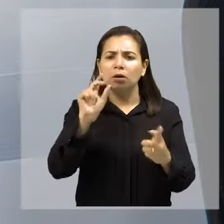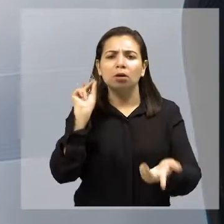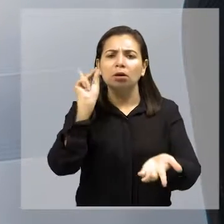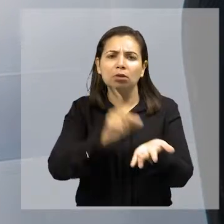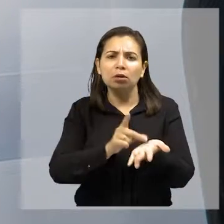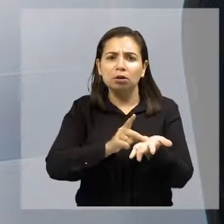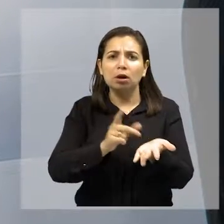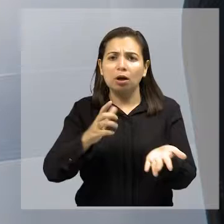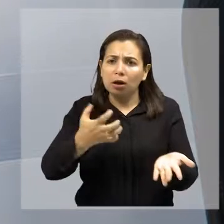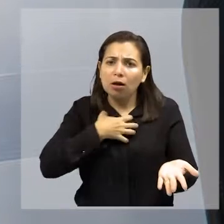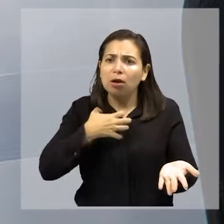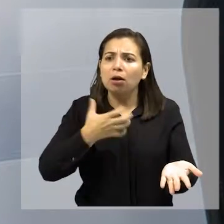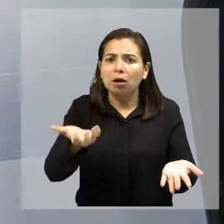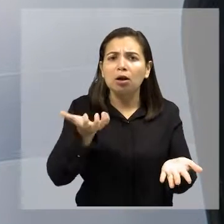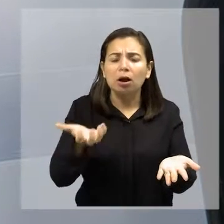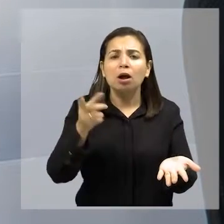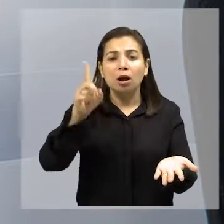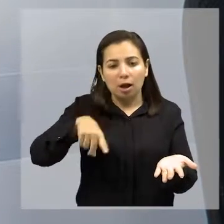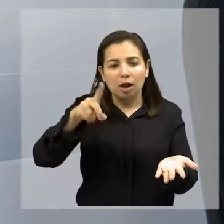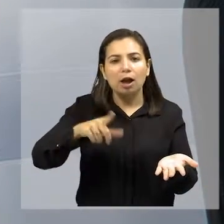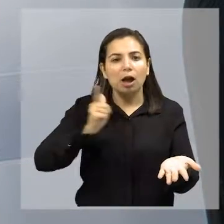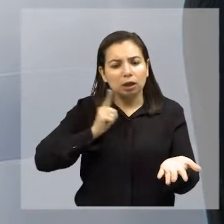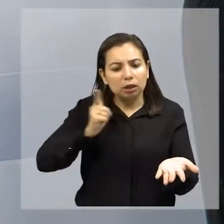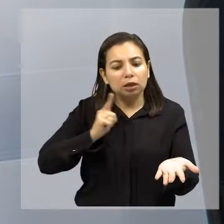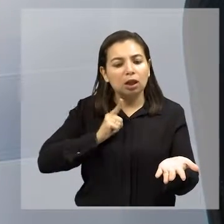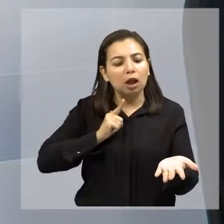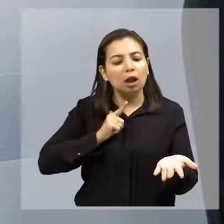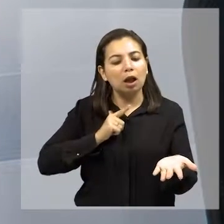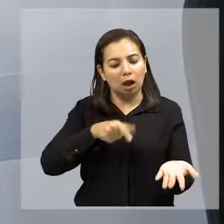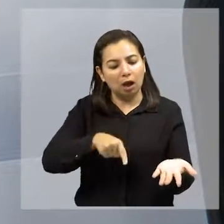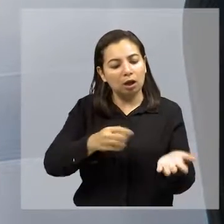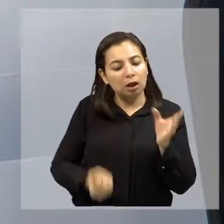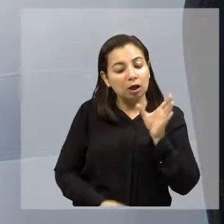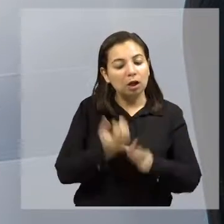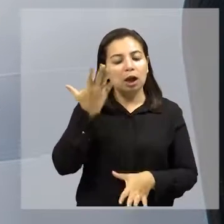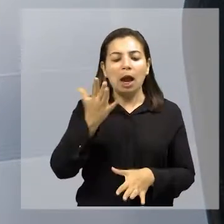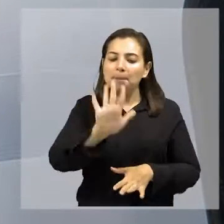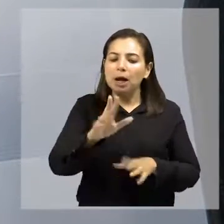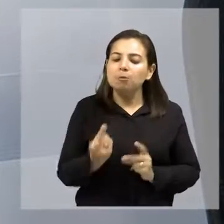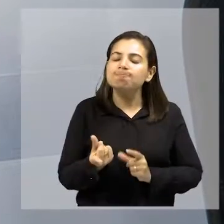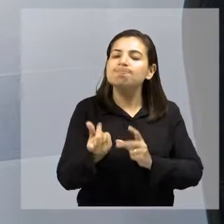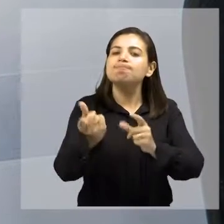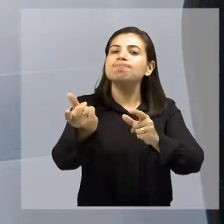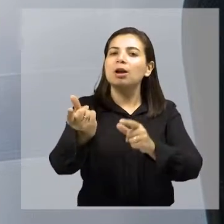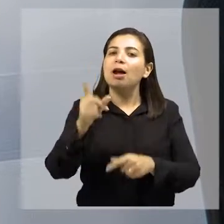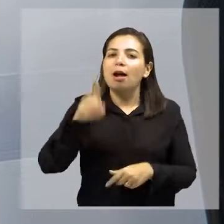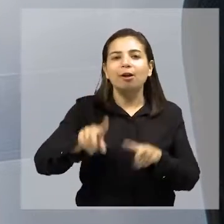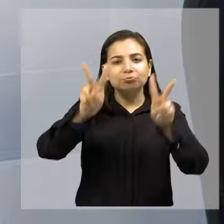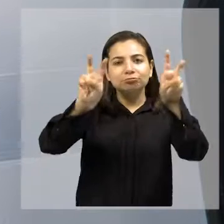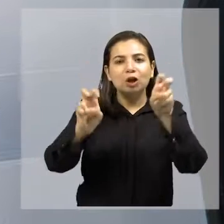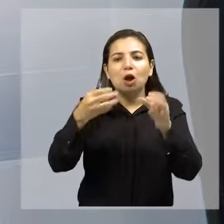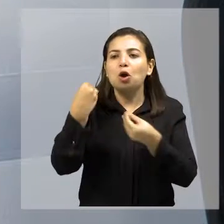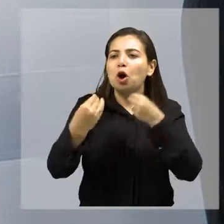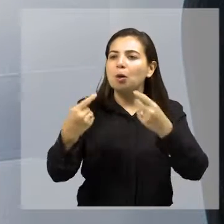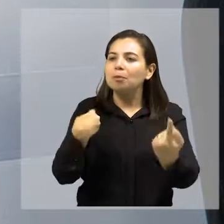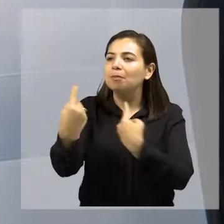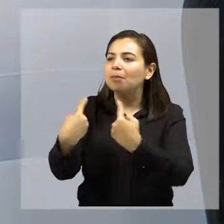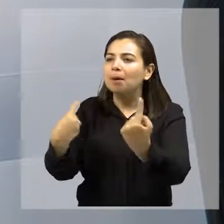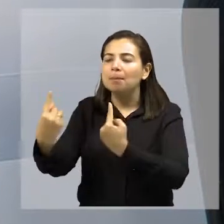legítima ambição, é deixar um legado positivo para a cidade. Eu fico muito feliz com essa pauta da mobilidade urbana,